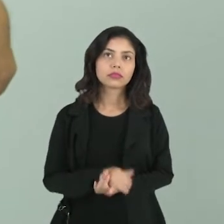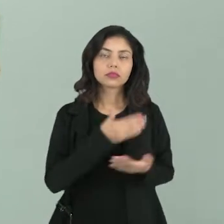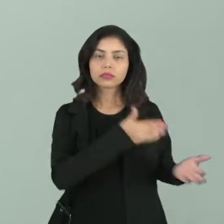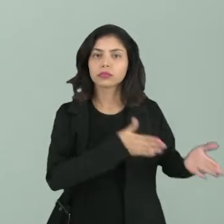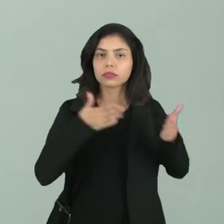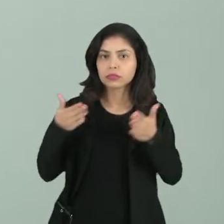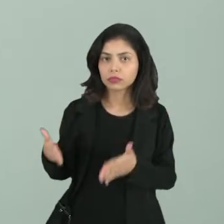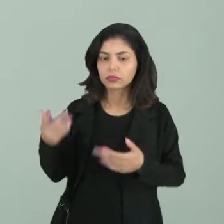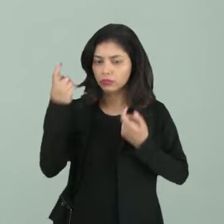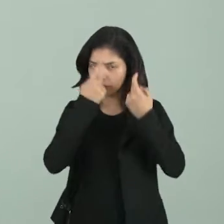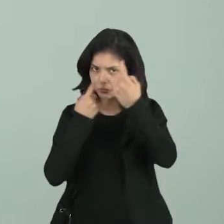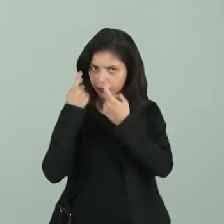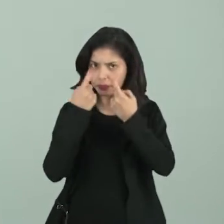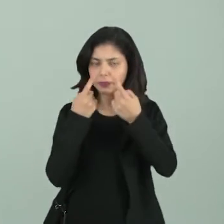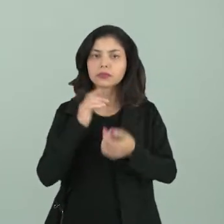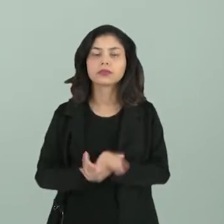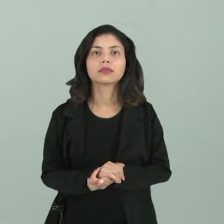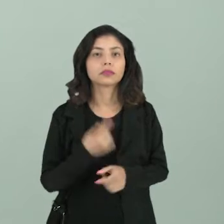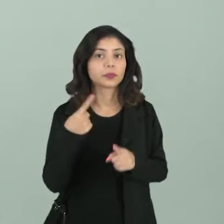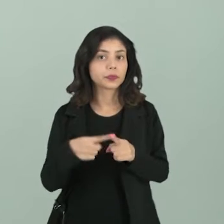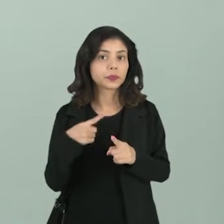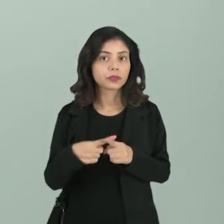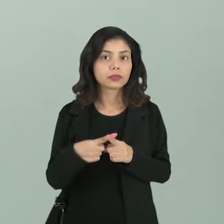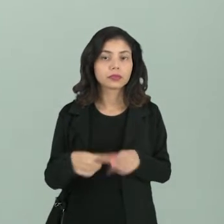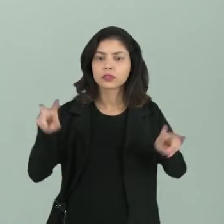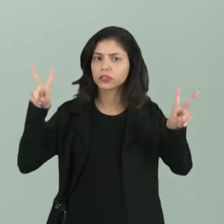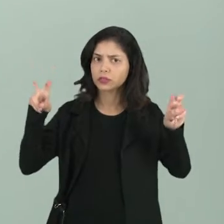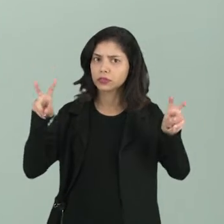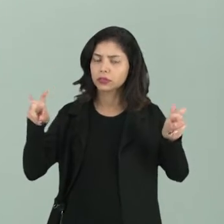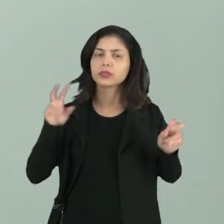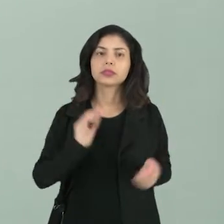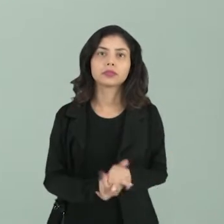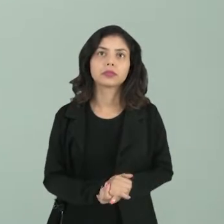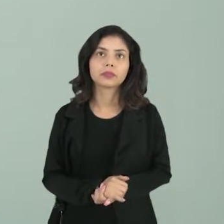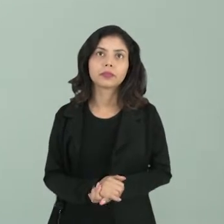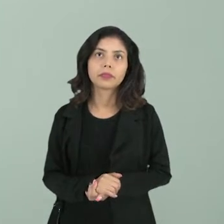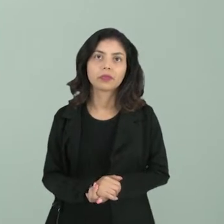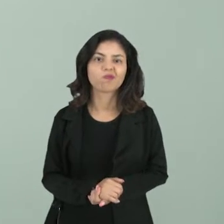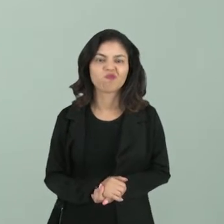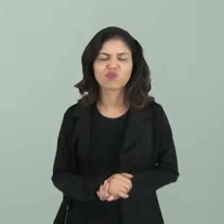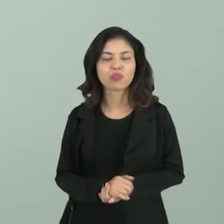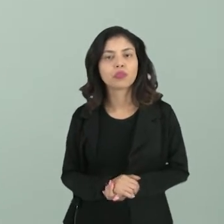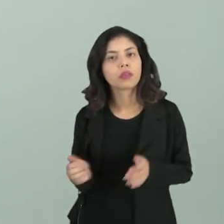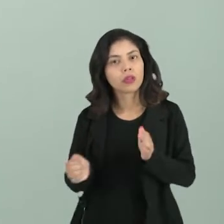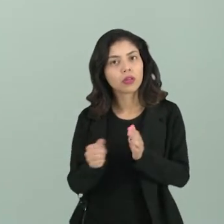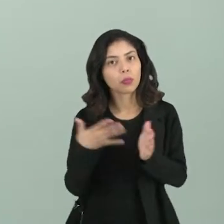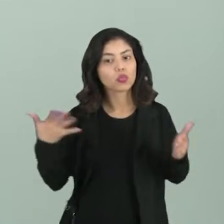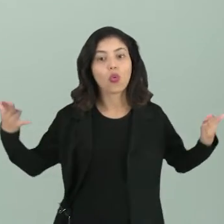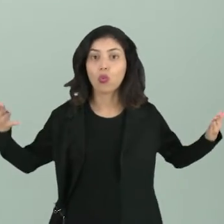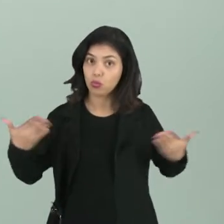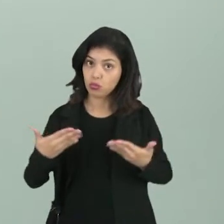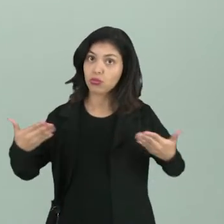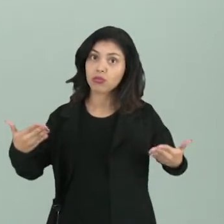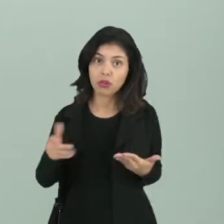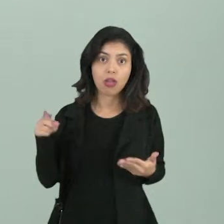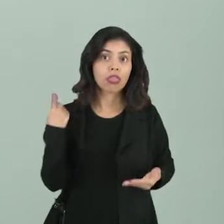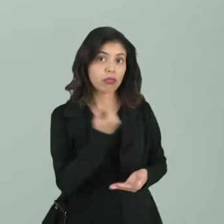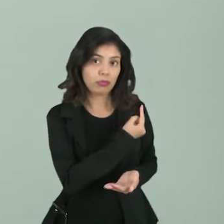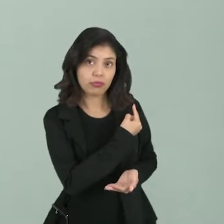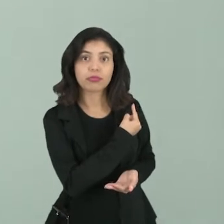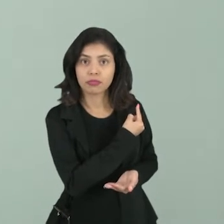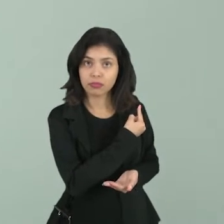passou a ser uma preocupação? Por que que é um tema recorrente, um tema muito atual na